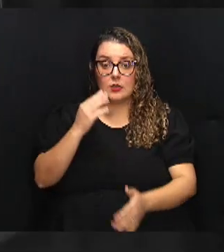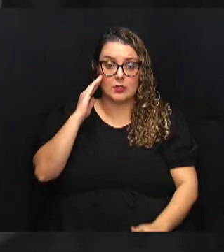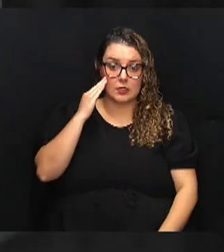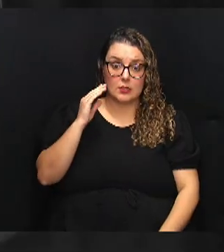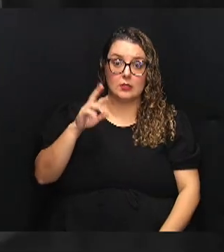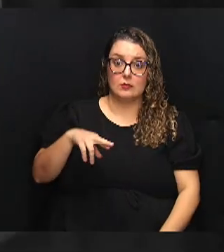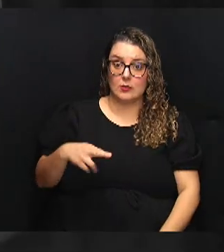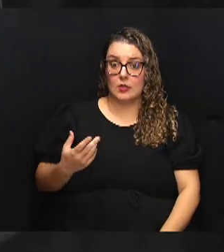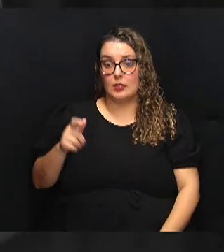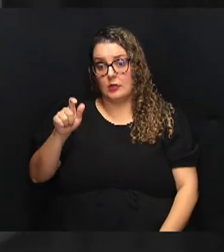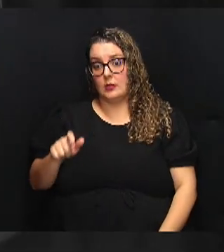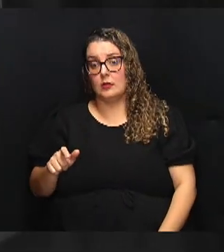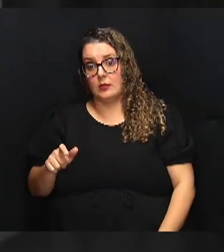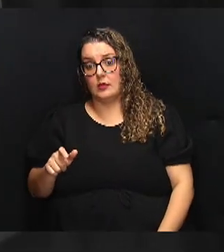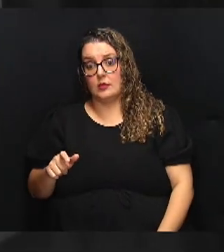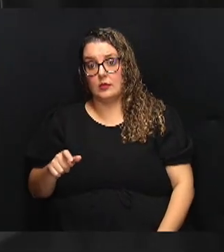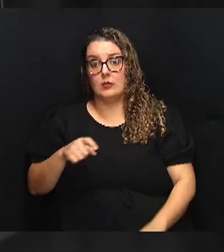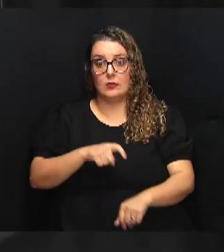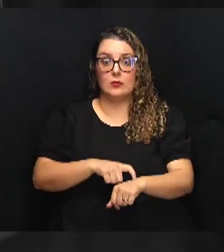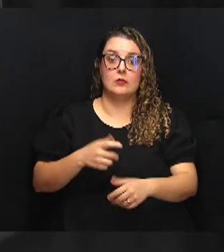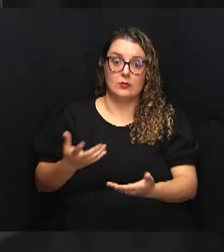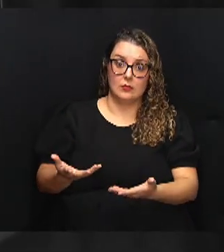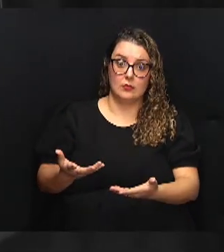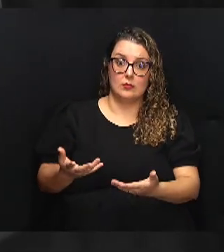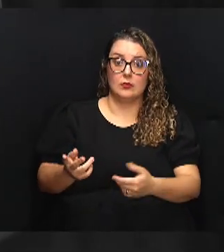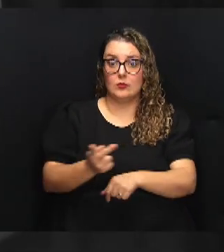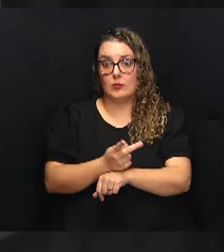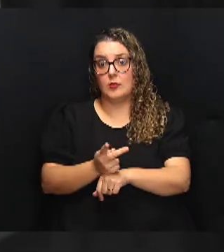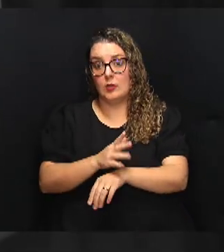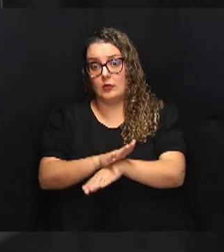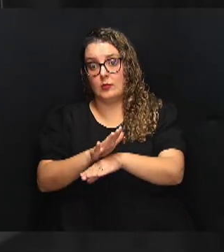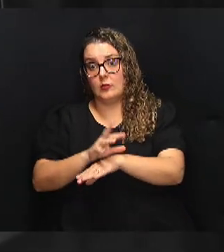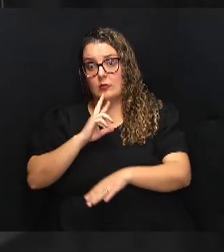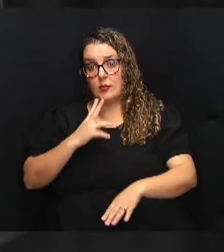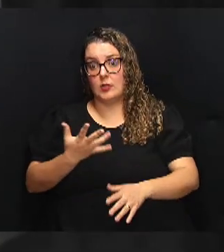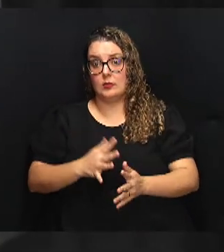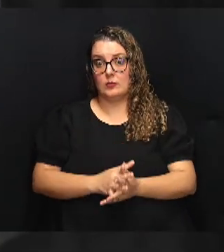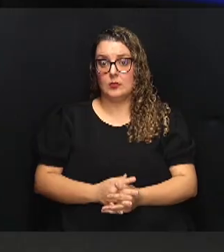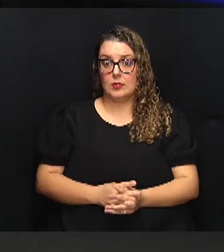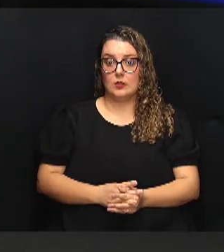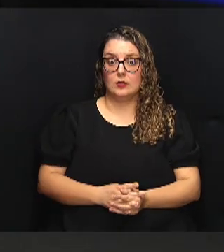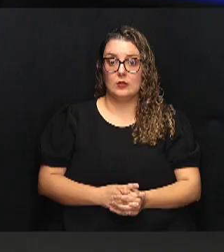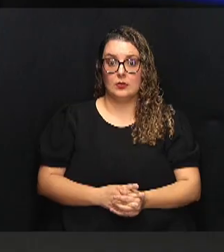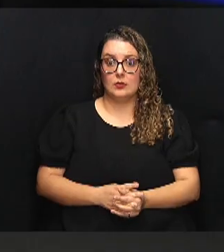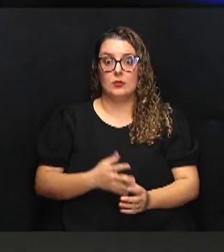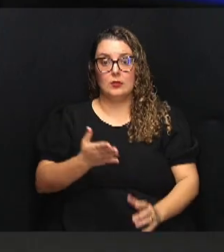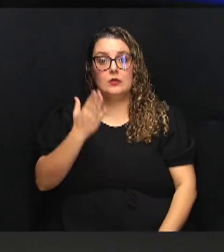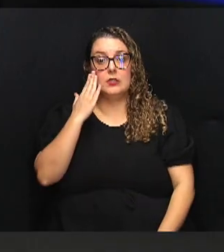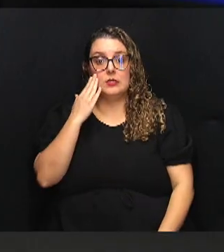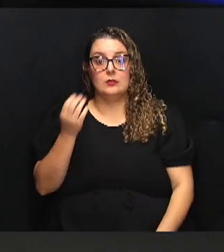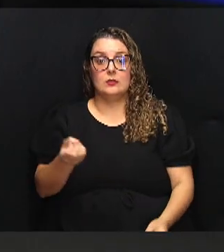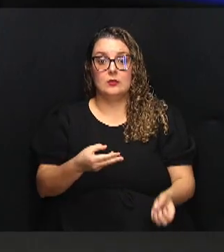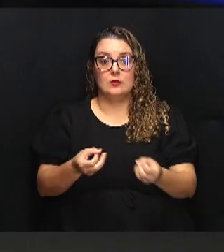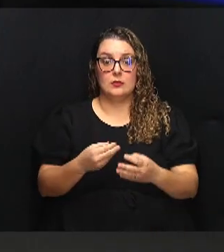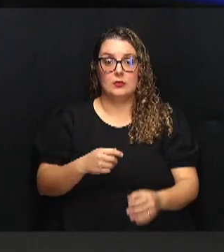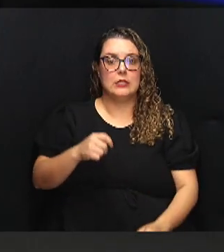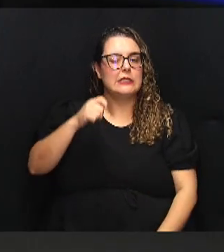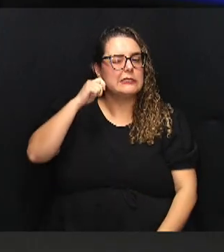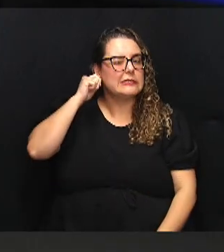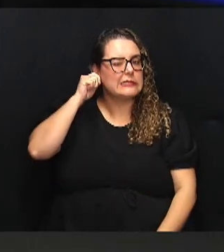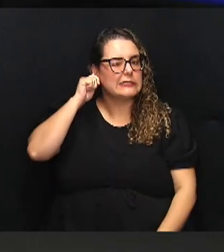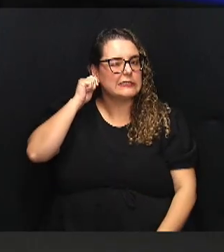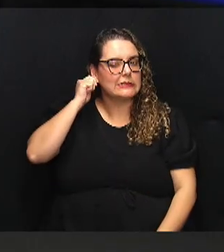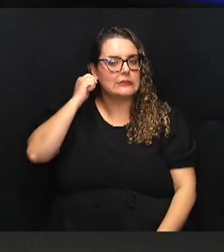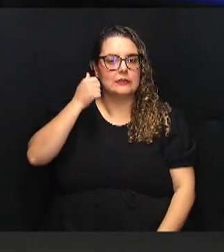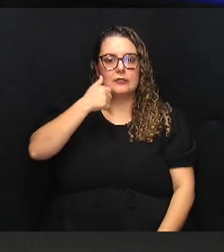qual a pessoa está naquela situação e buscar uma ajuda, buscar uma solução. Você sabe que recentemente eu tomei um puxão de orelha da minha